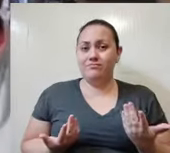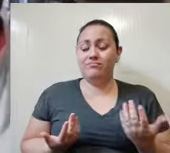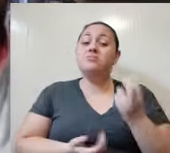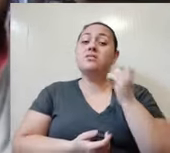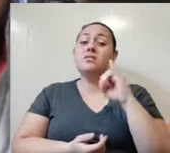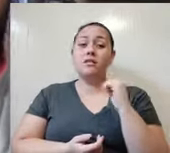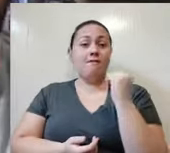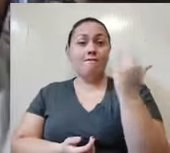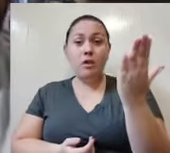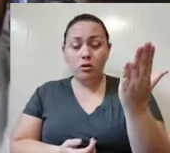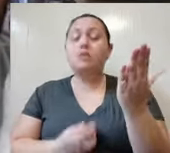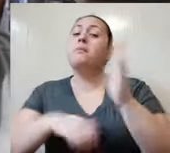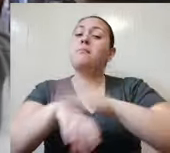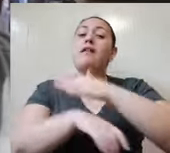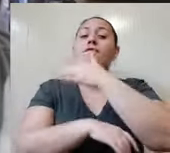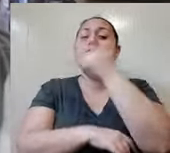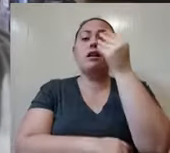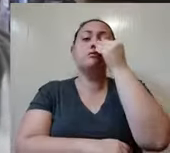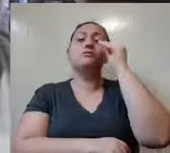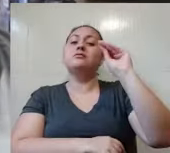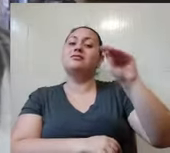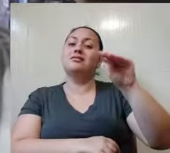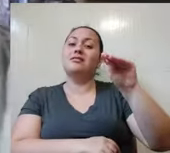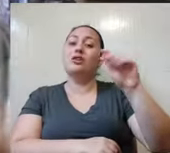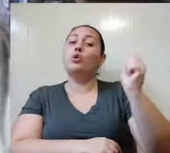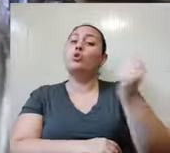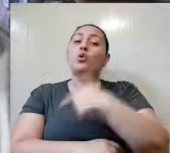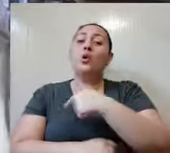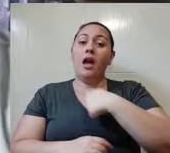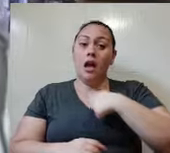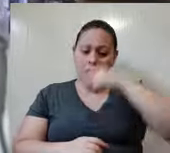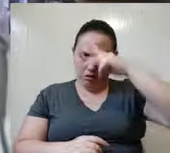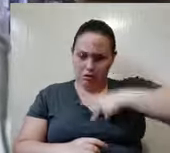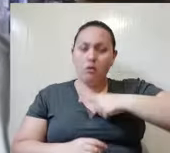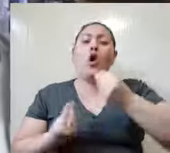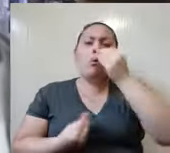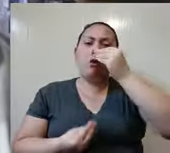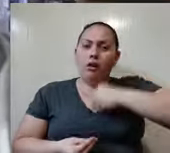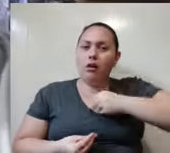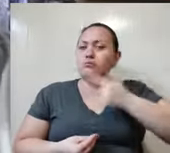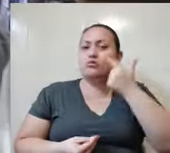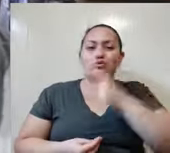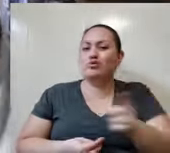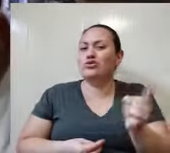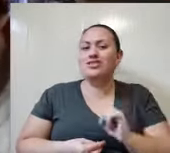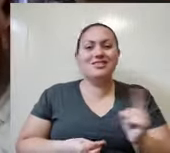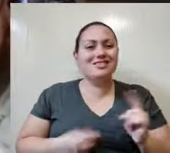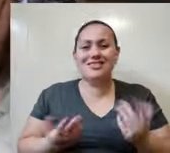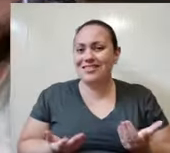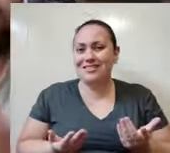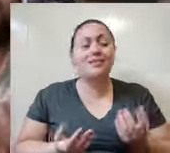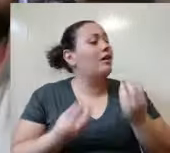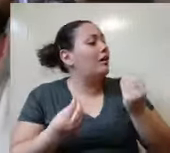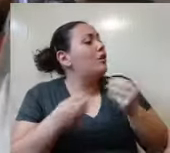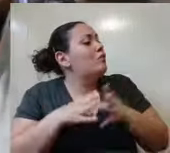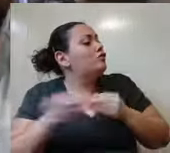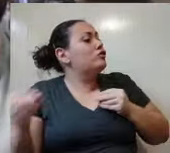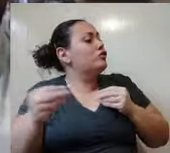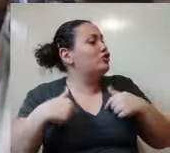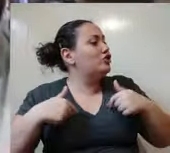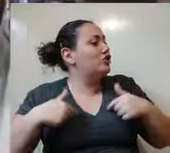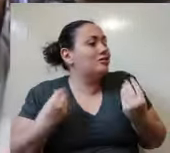cobrança é externa, é muito mais fácil ignorar do que quando a cobrança é interna. Né? Não tem como E fugir de poder... si mesmo, né,